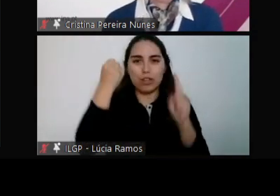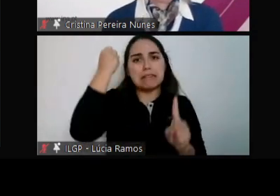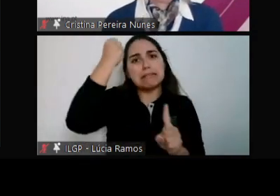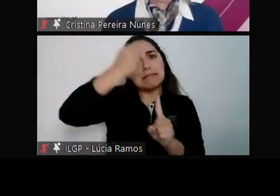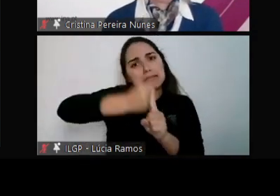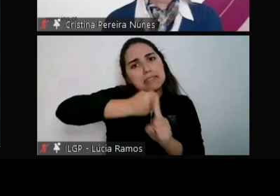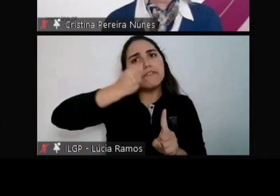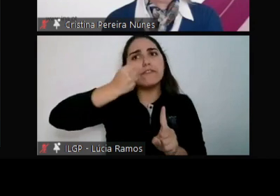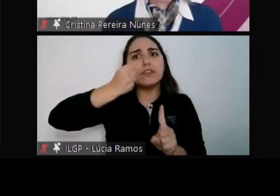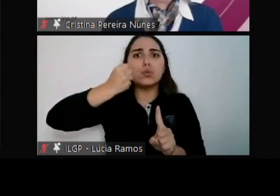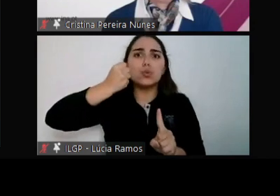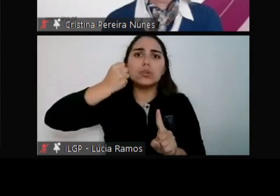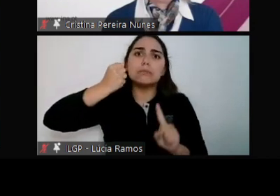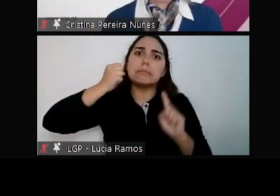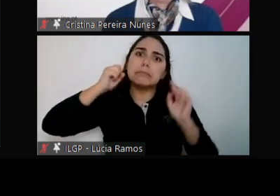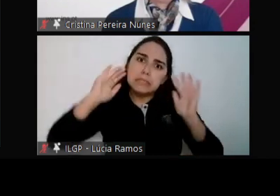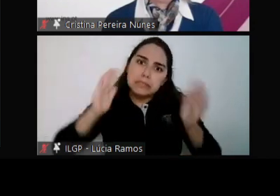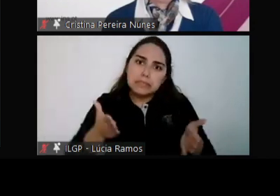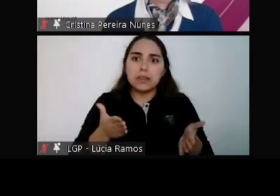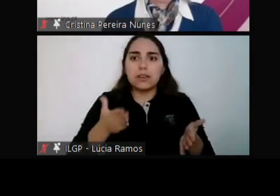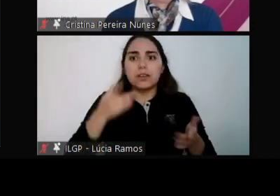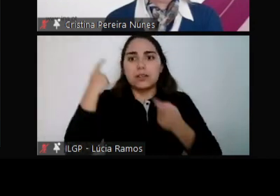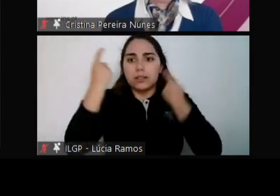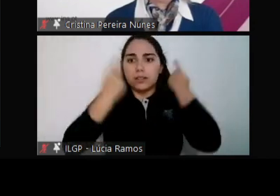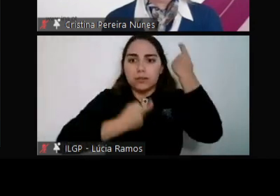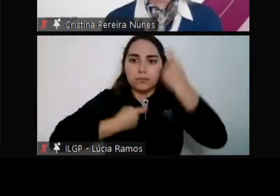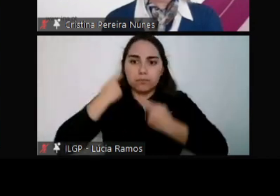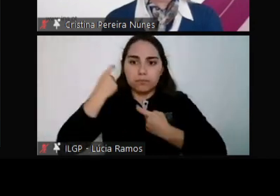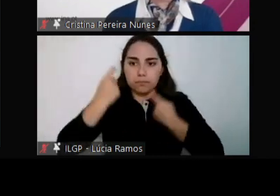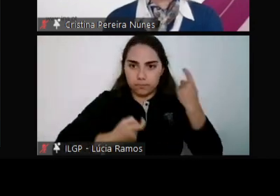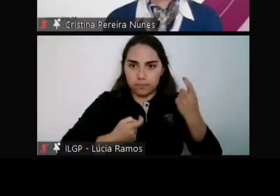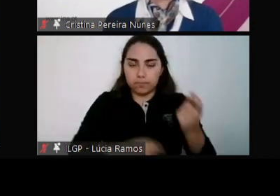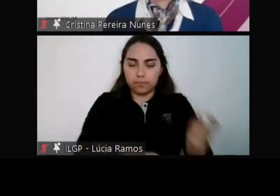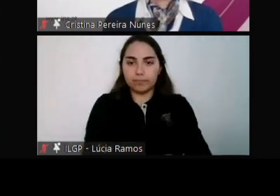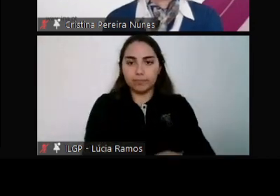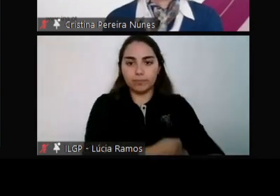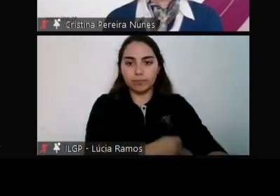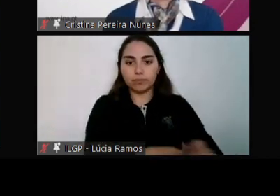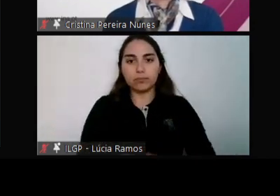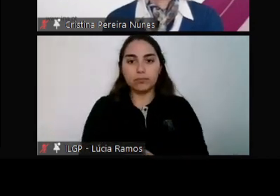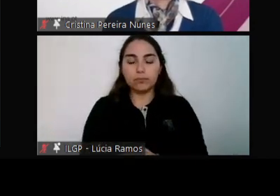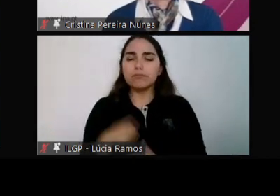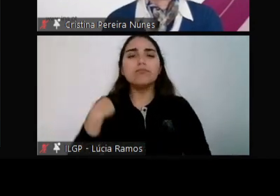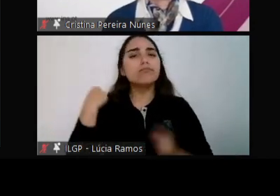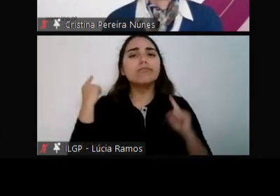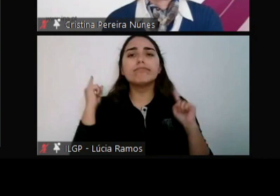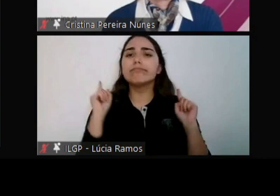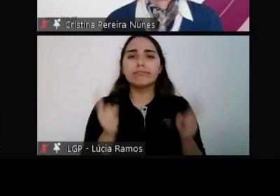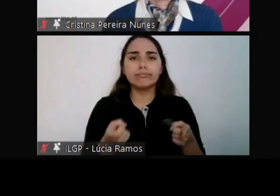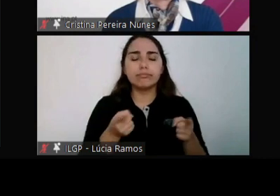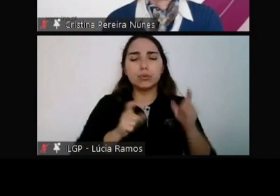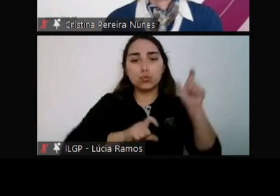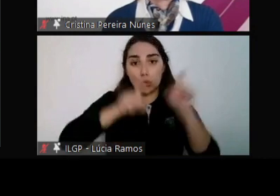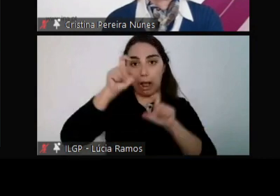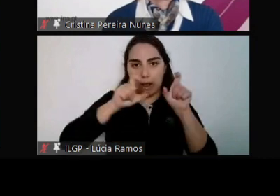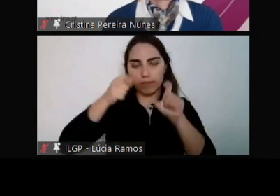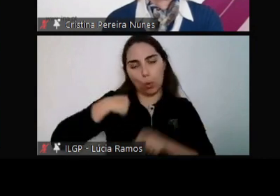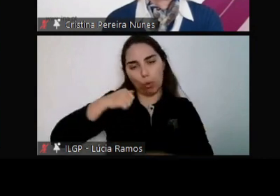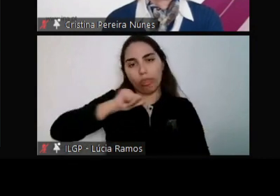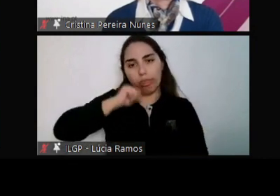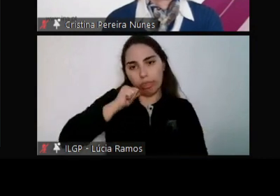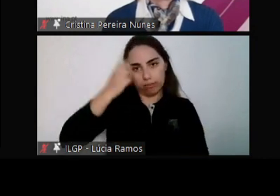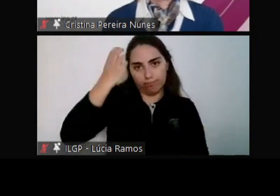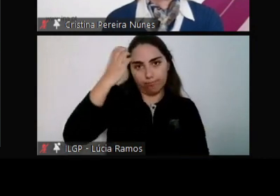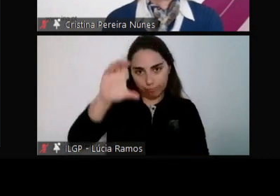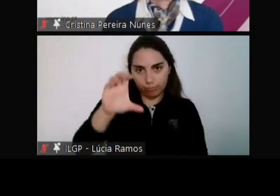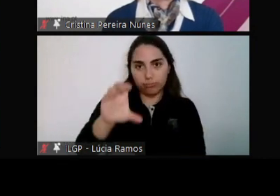vossa solução não será considerada prioritária. E eu começava por um gráfico que eu utilizo até muito nas formações, até em contexto de Power